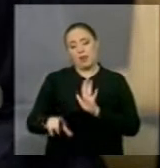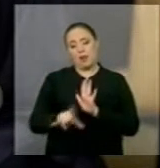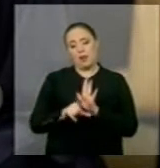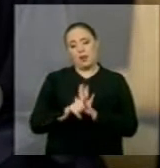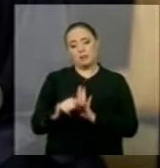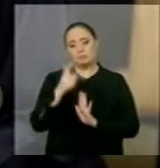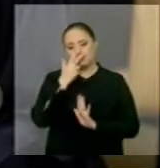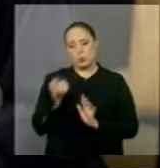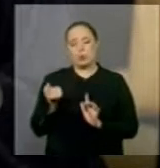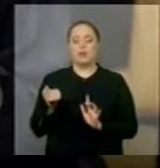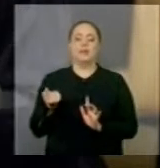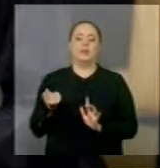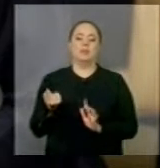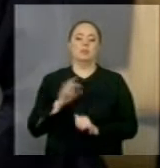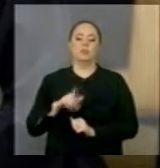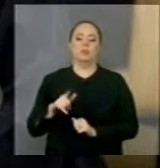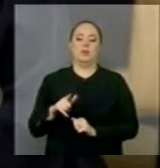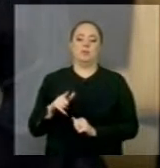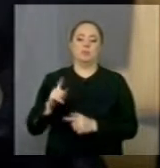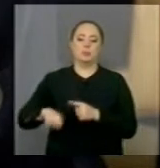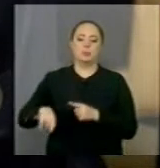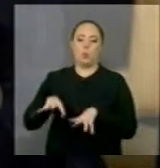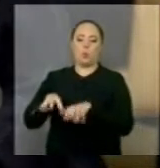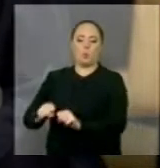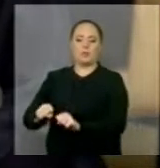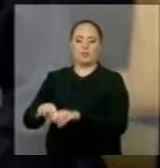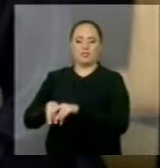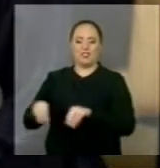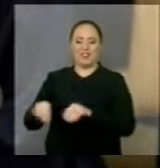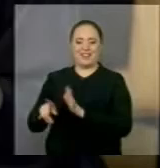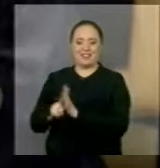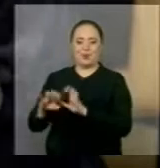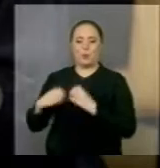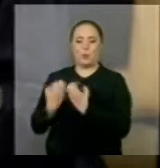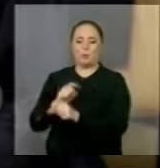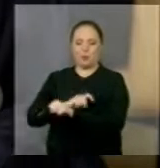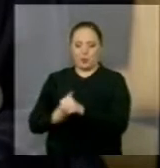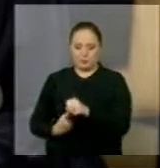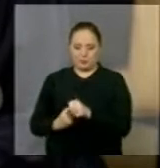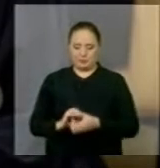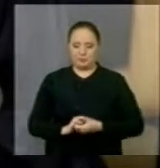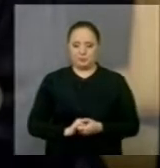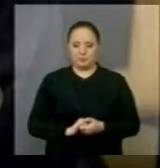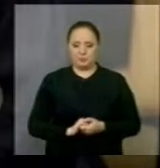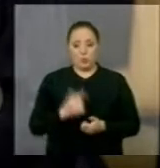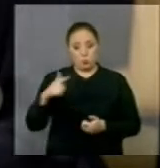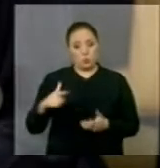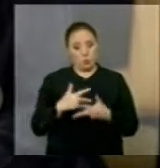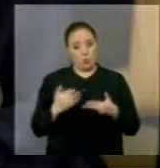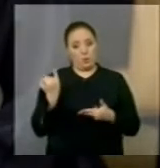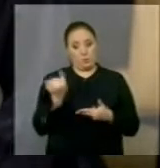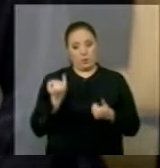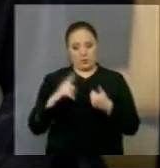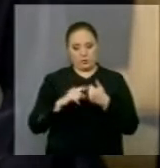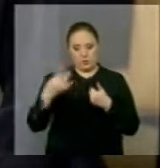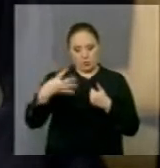forma, atingir a ocupação de terras por essas comunidades. E um último aspecto ainda importante em relação a esse artigo